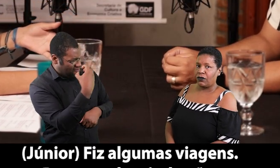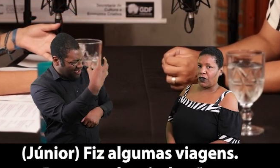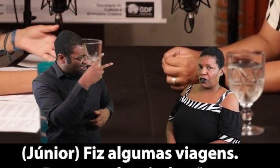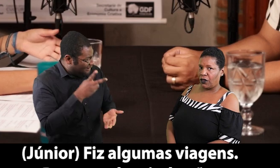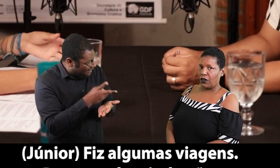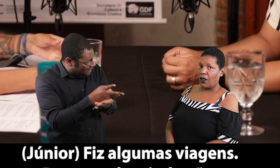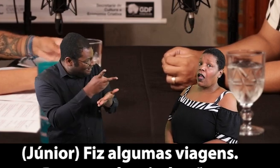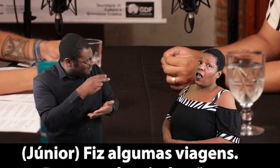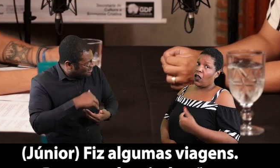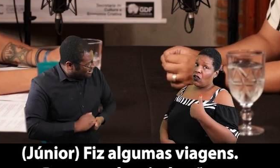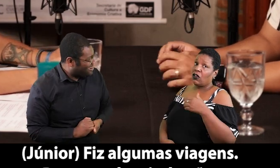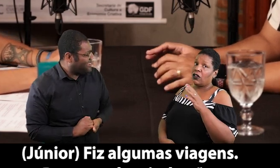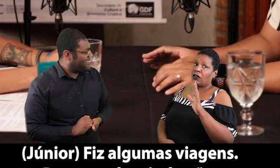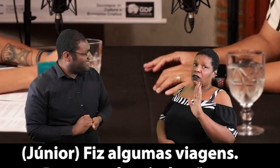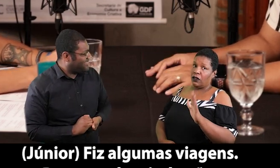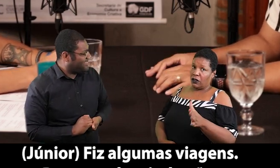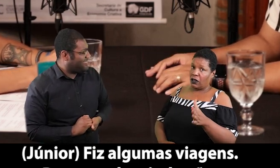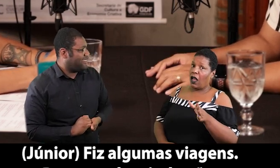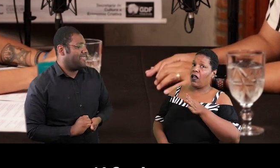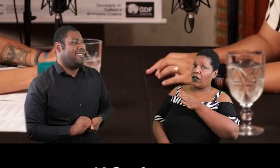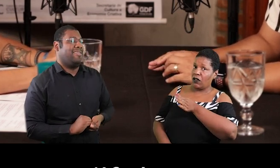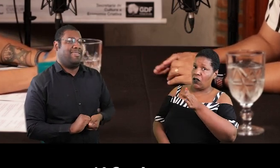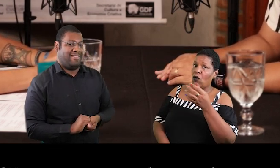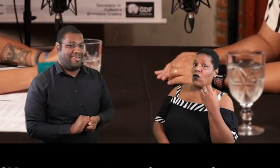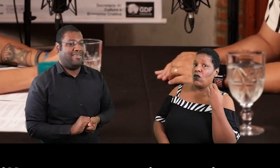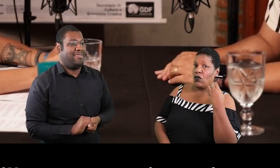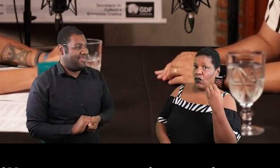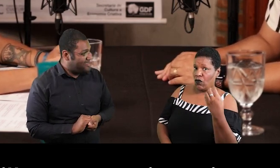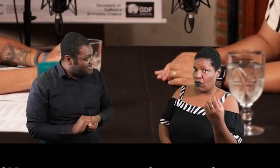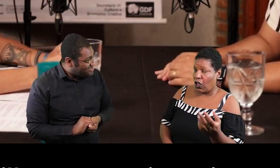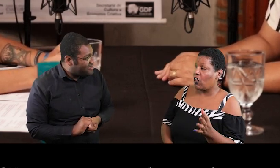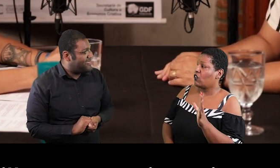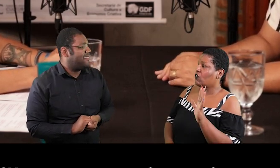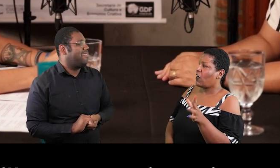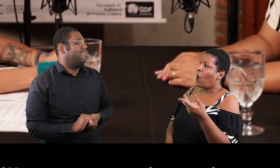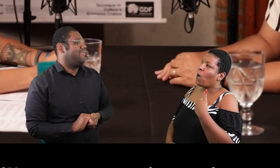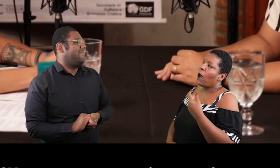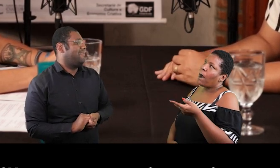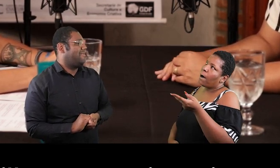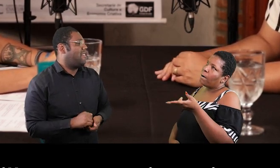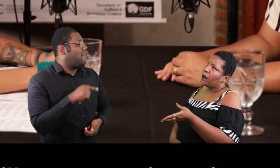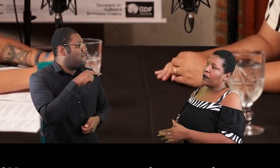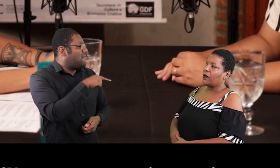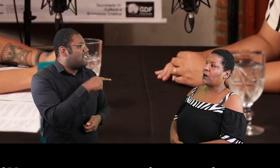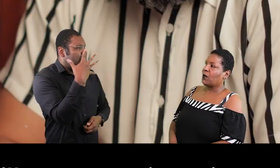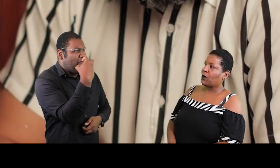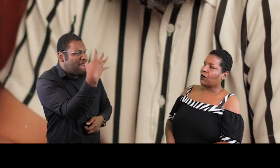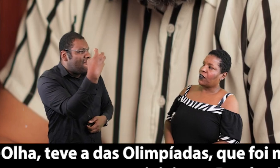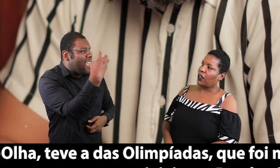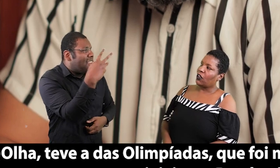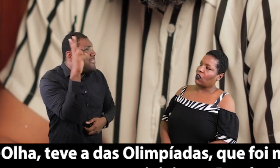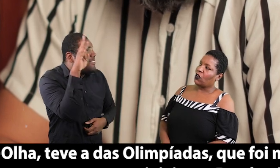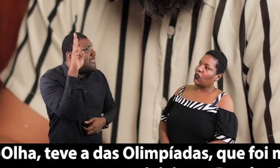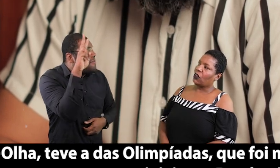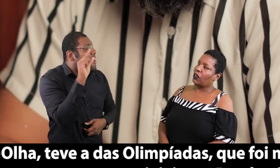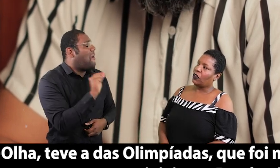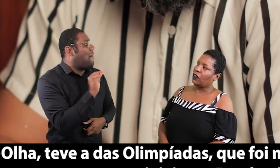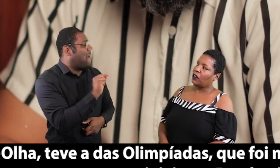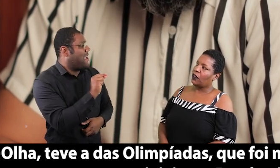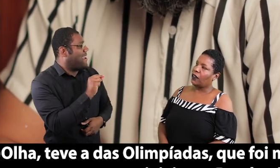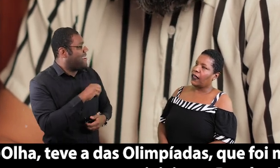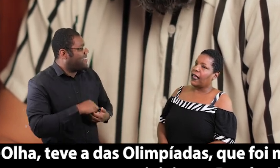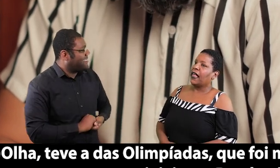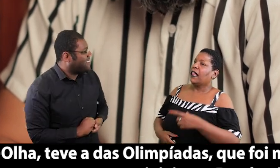também. Fiz algumas viagens. Pra caramba ainda não, mas já fiz algumas. Uma marcante, assim, uma mais marcante. Olha, teve a das